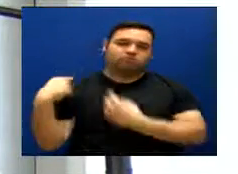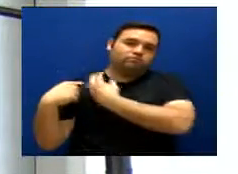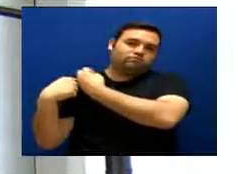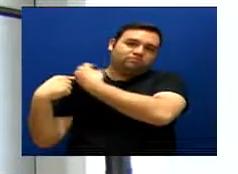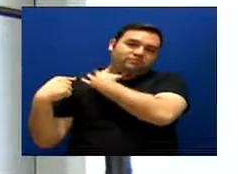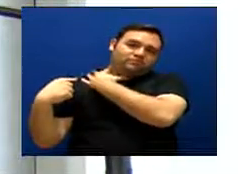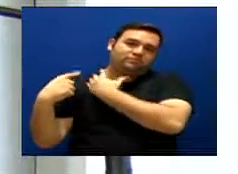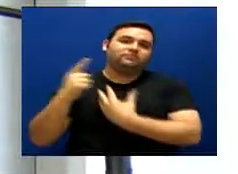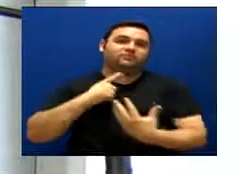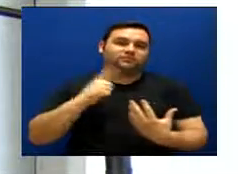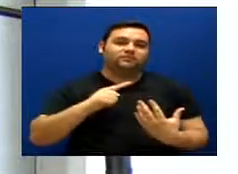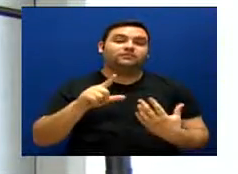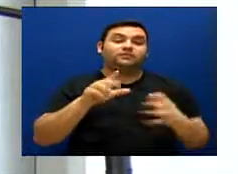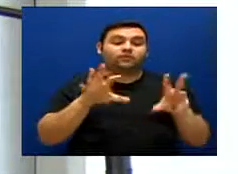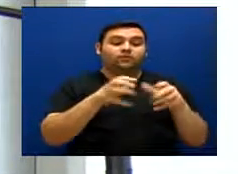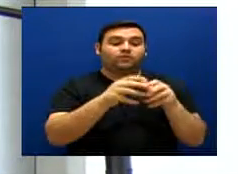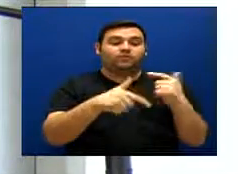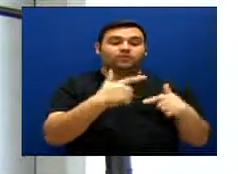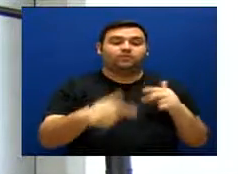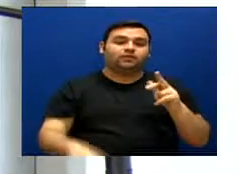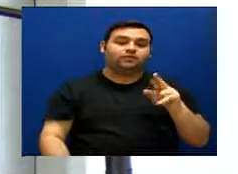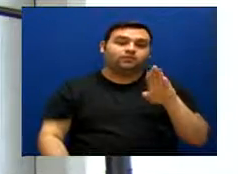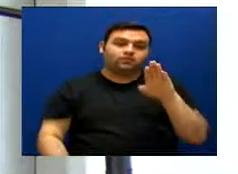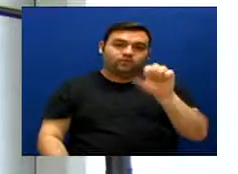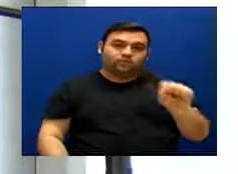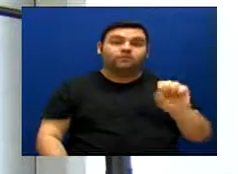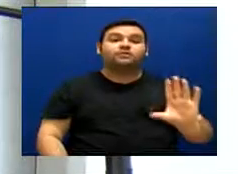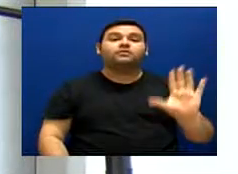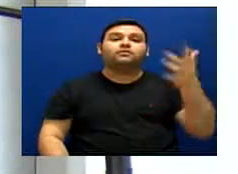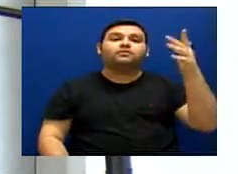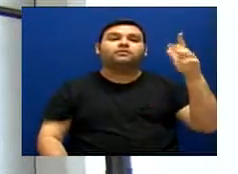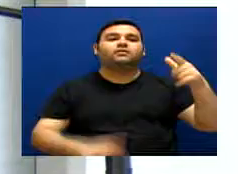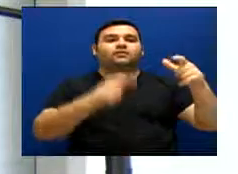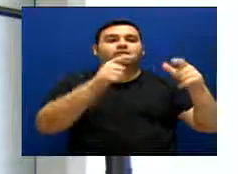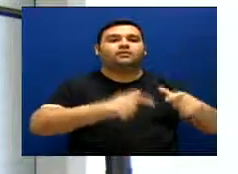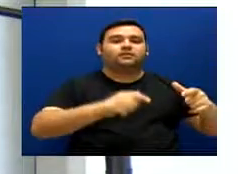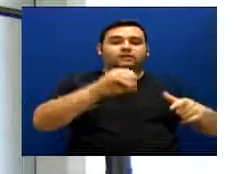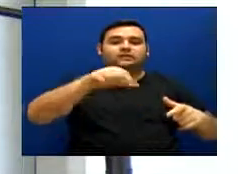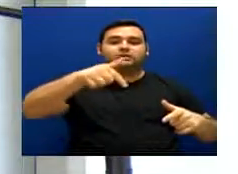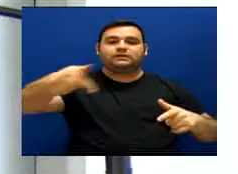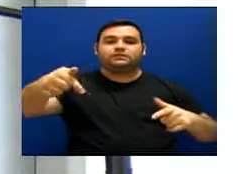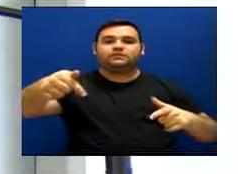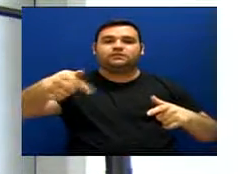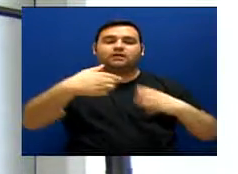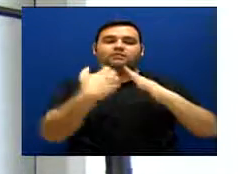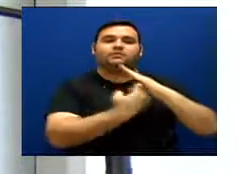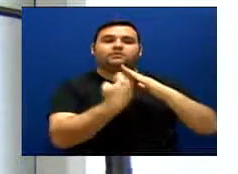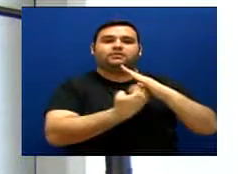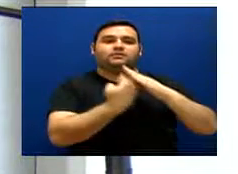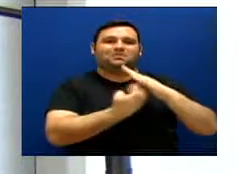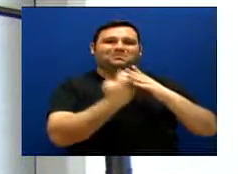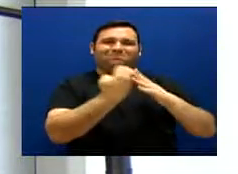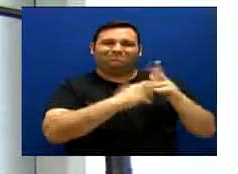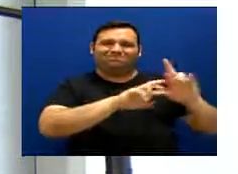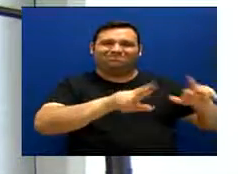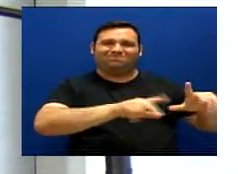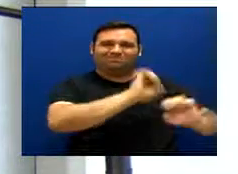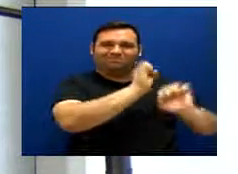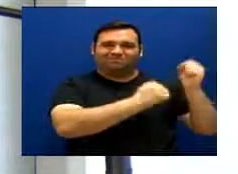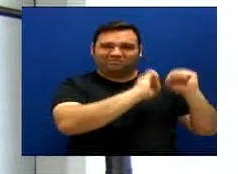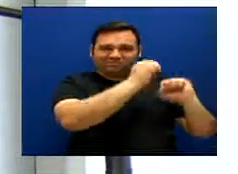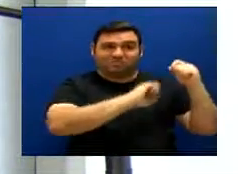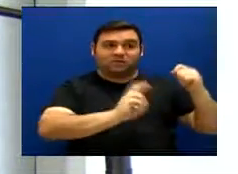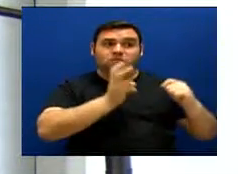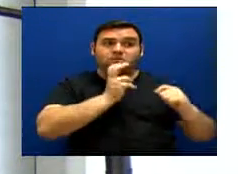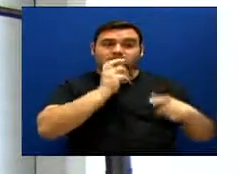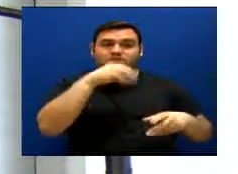informações da assessoria da URBES, o caso aconteceu na linha 7, na zona industrial